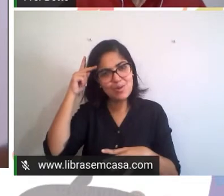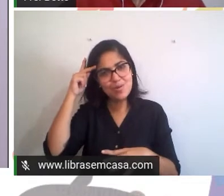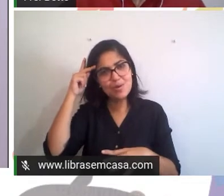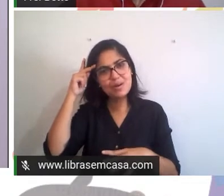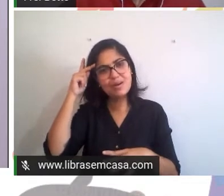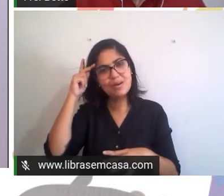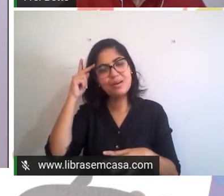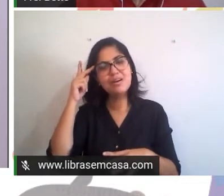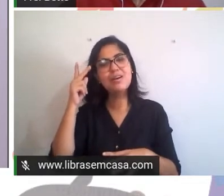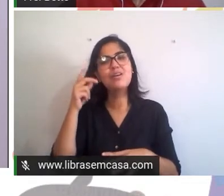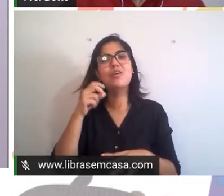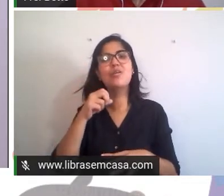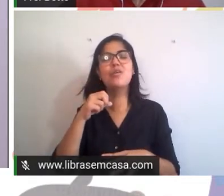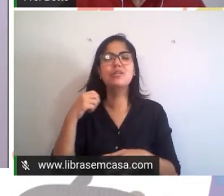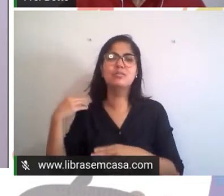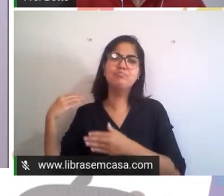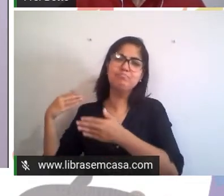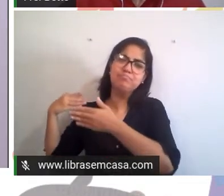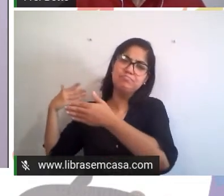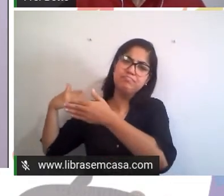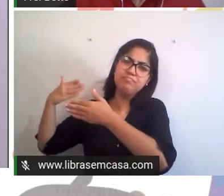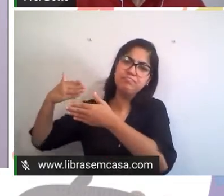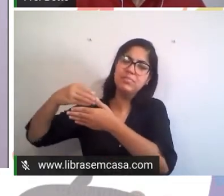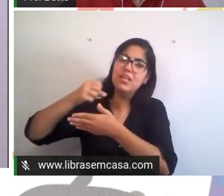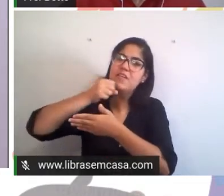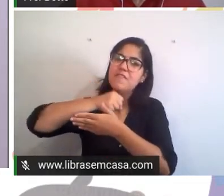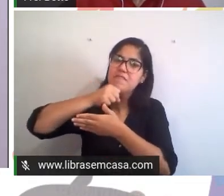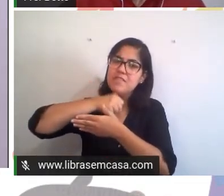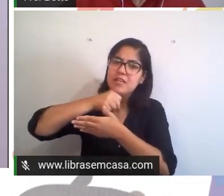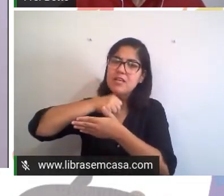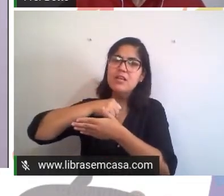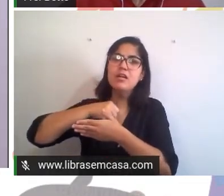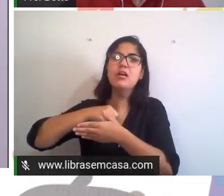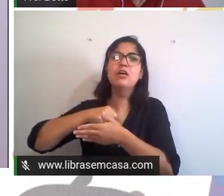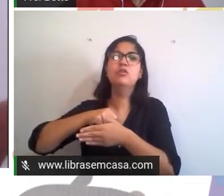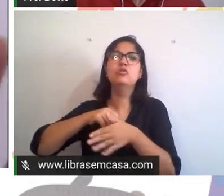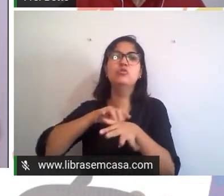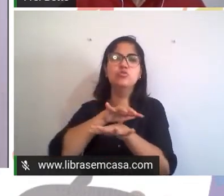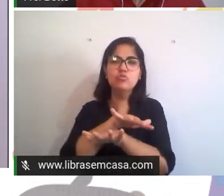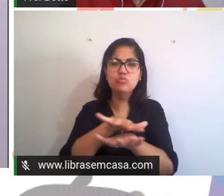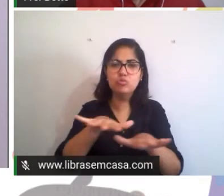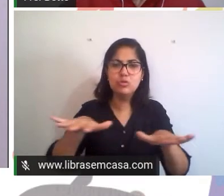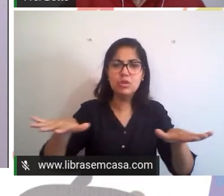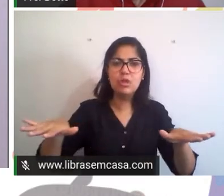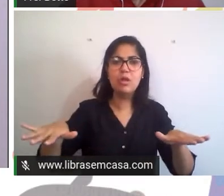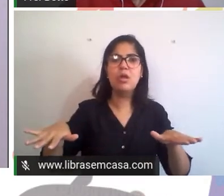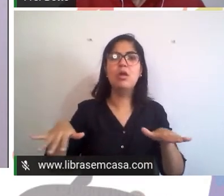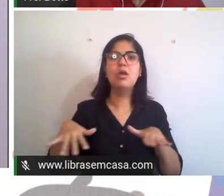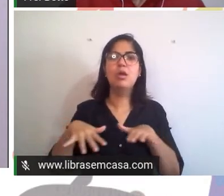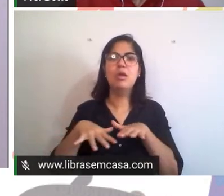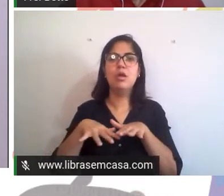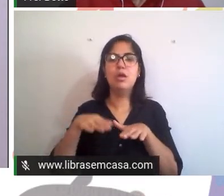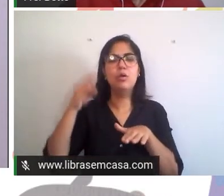que estão presentes nos terreiros de candomblé, por exemplo, e não só, né?